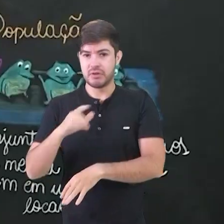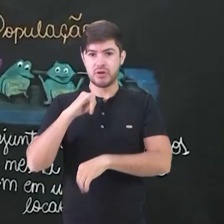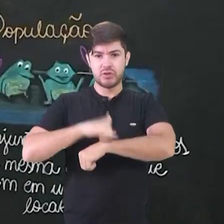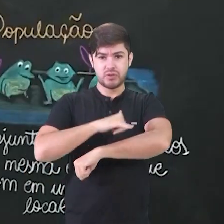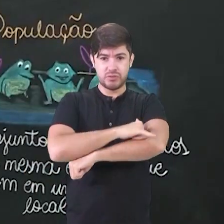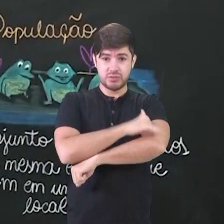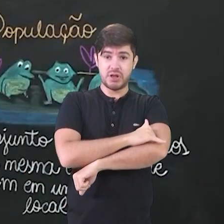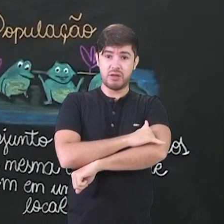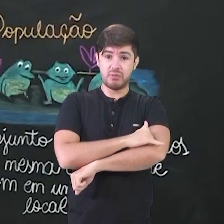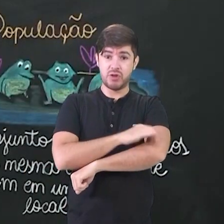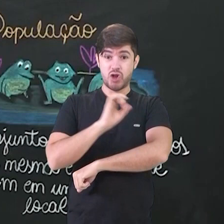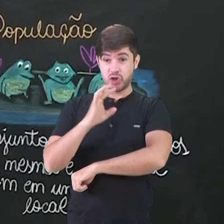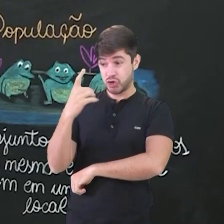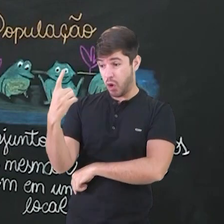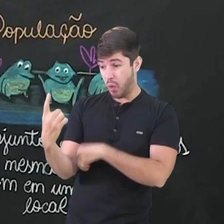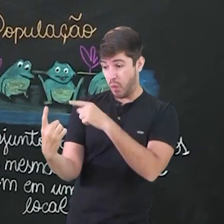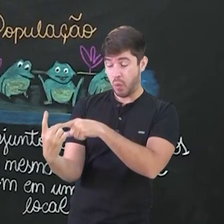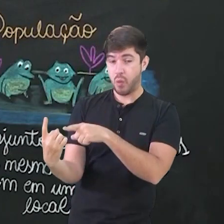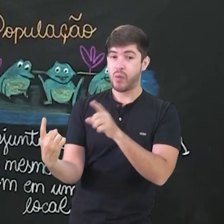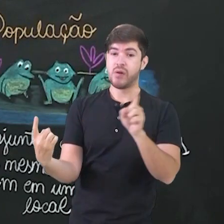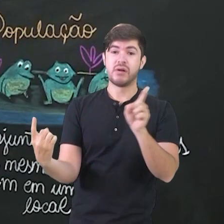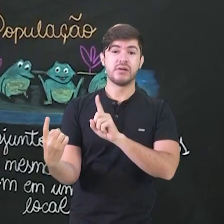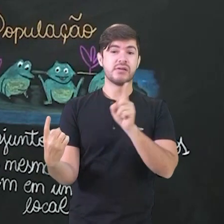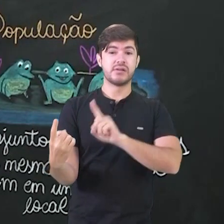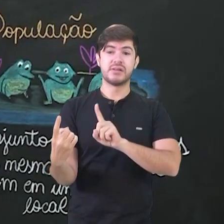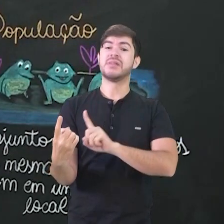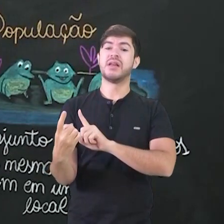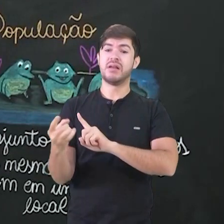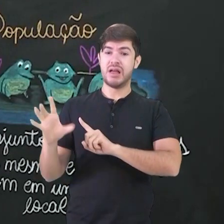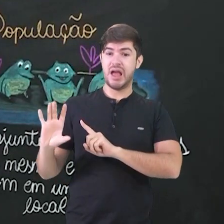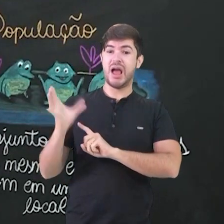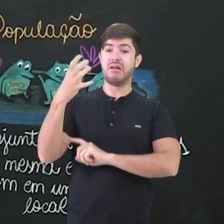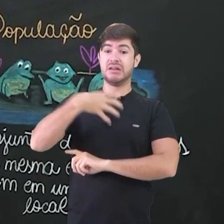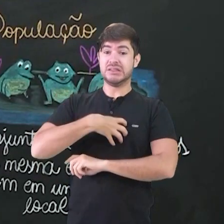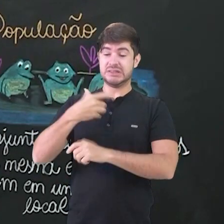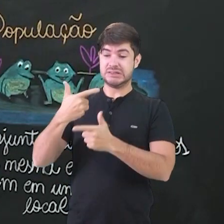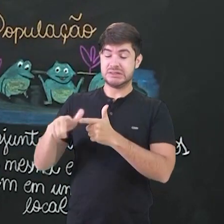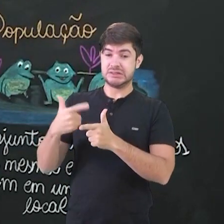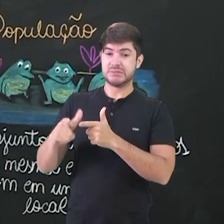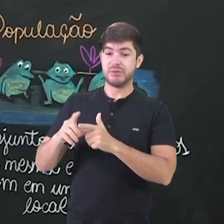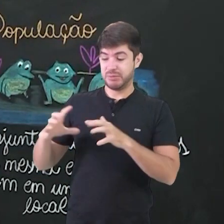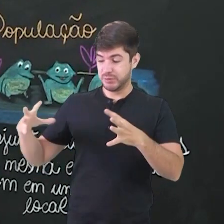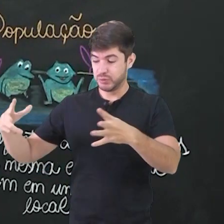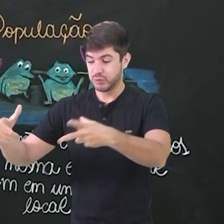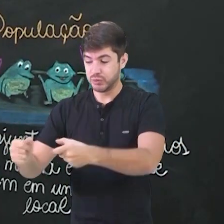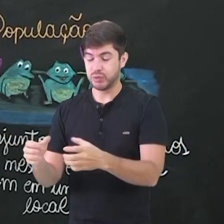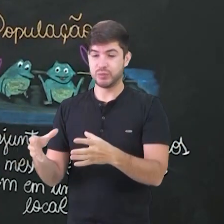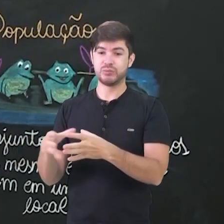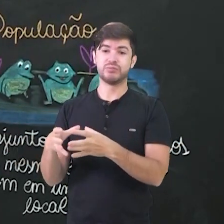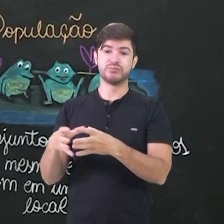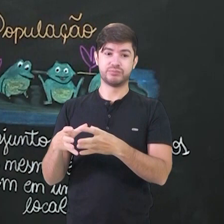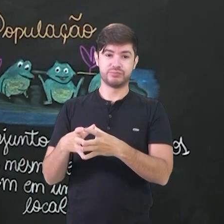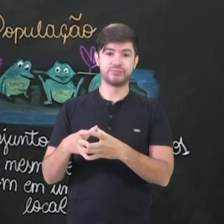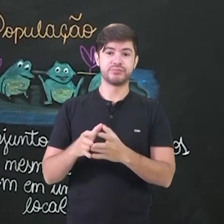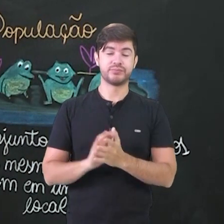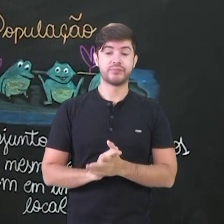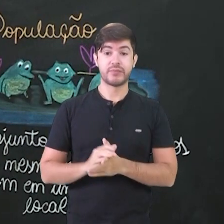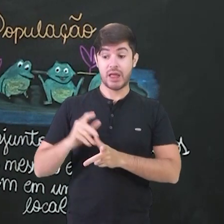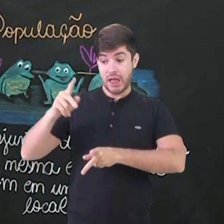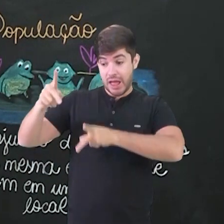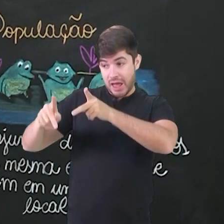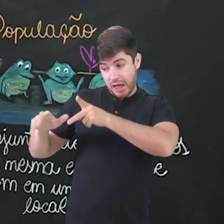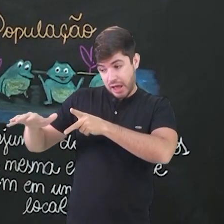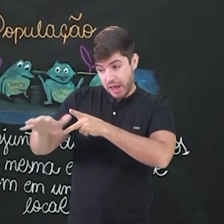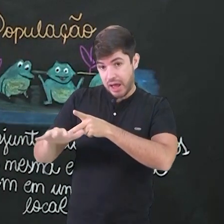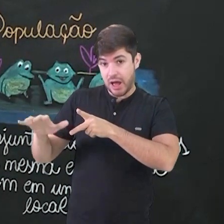indivíduo. Só que algumas desses problemas vão afetar uma população inteira, que é um drama muito maior. A